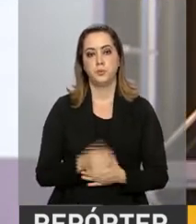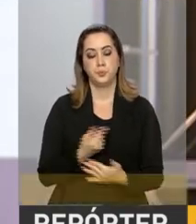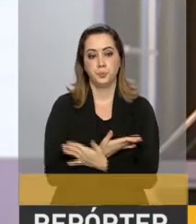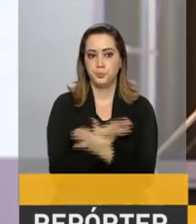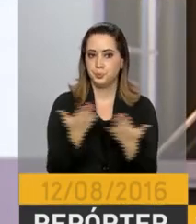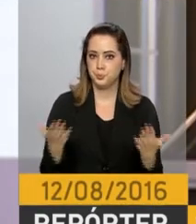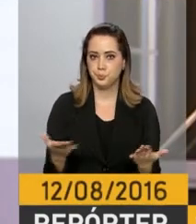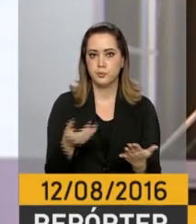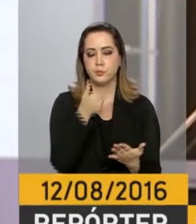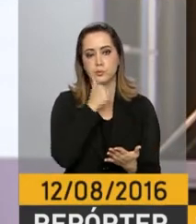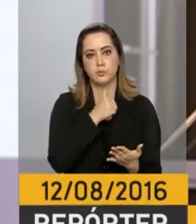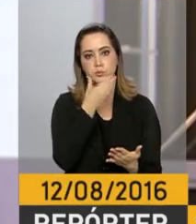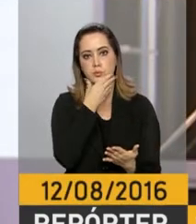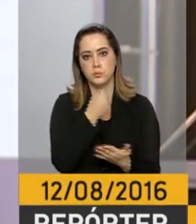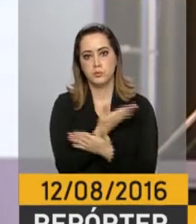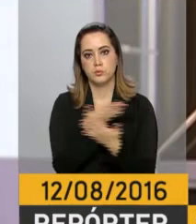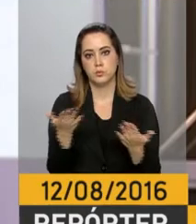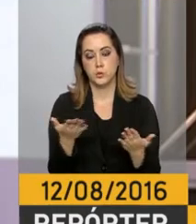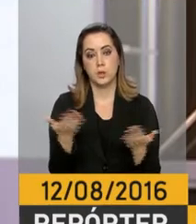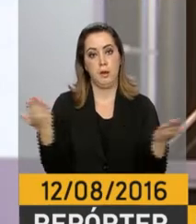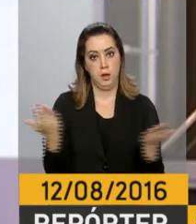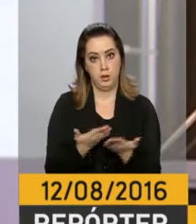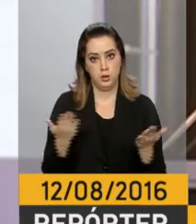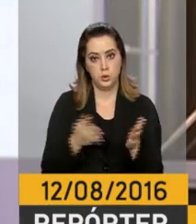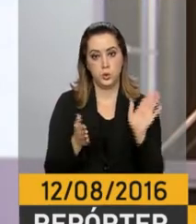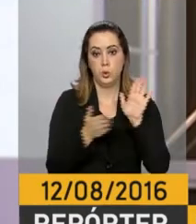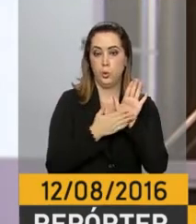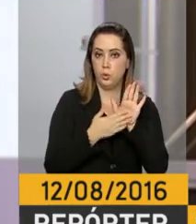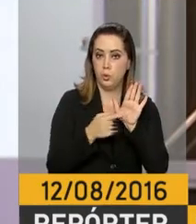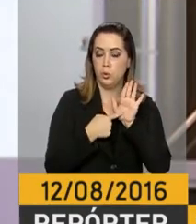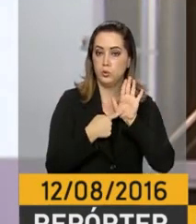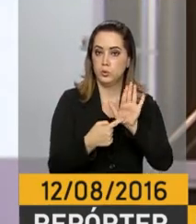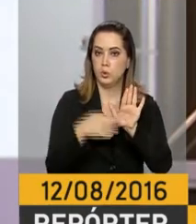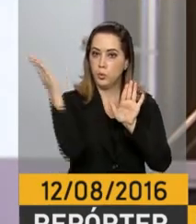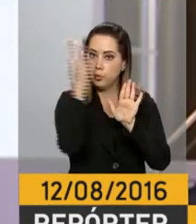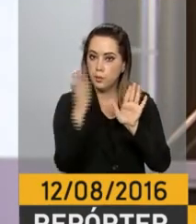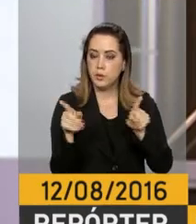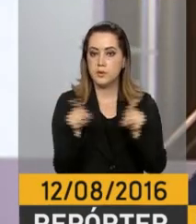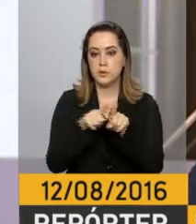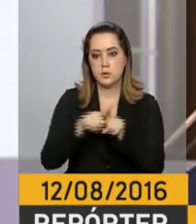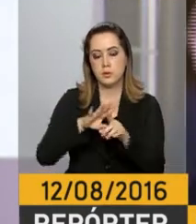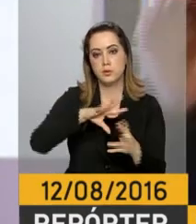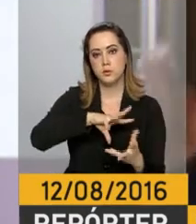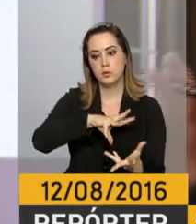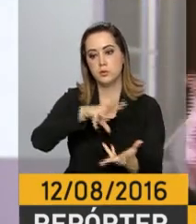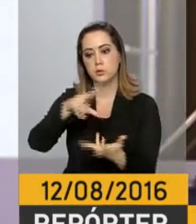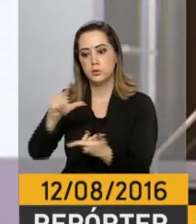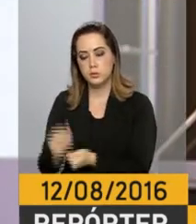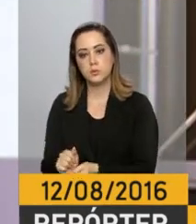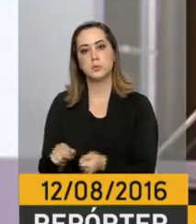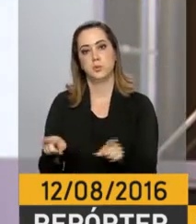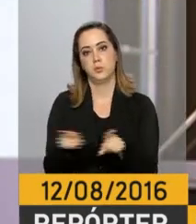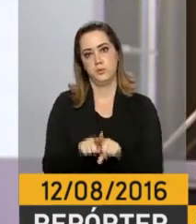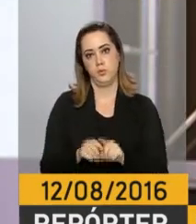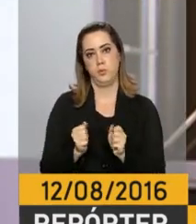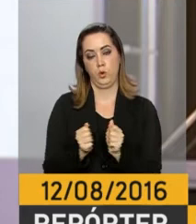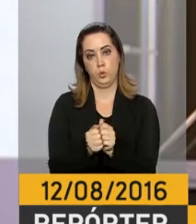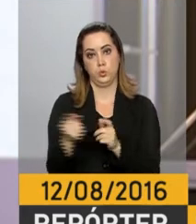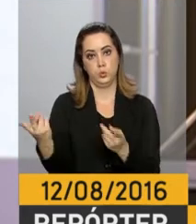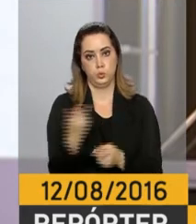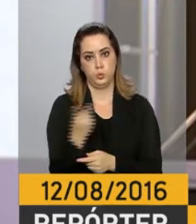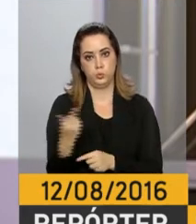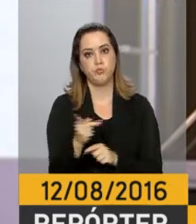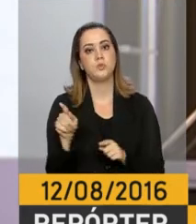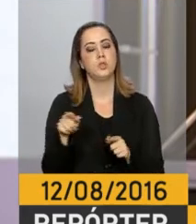Senhoras e senhores, o cenário nacional, internacional, nacional e internacional ainda